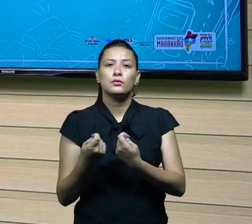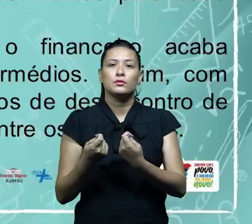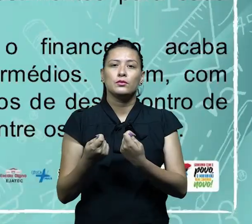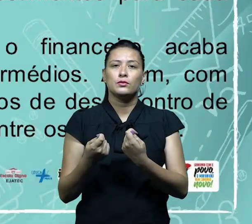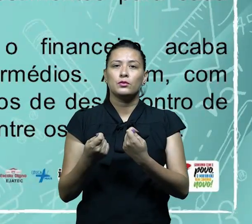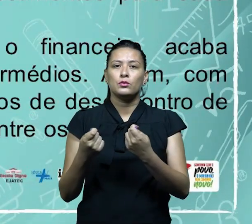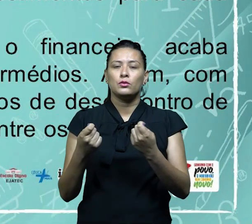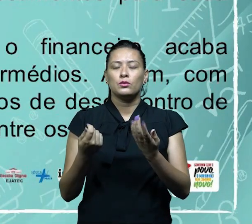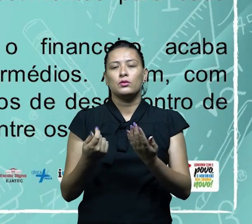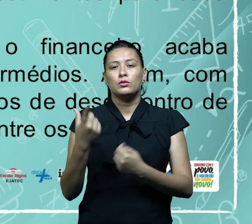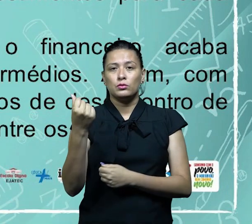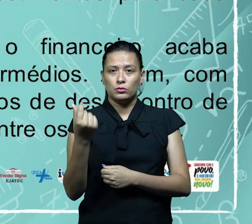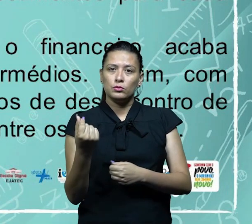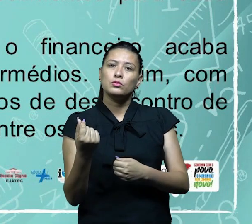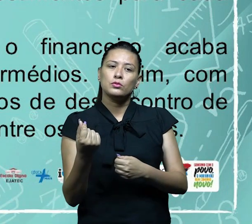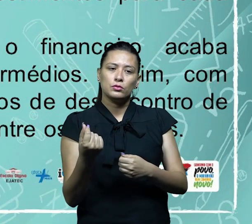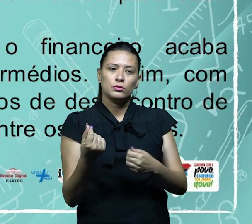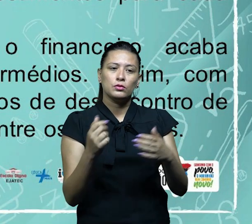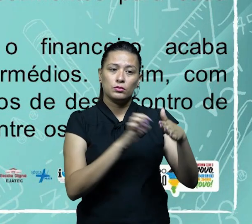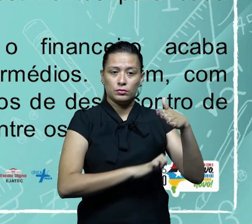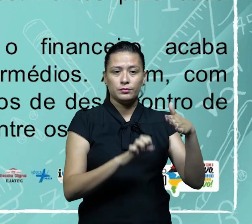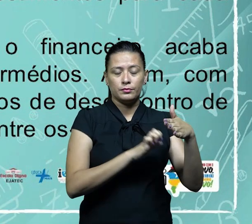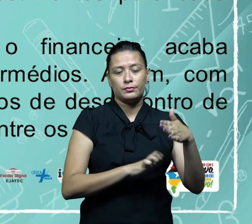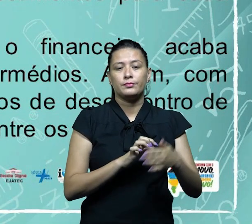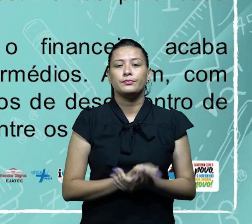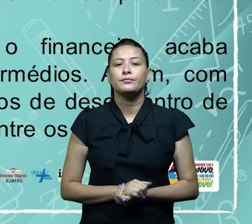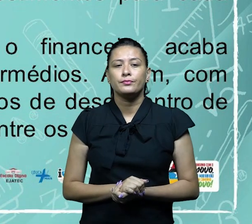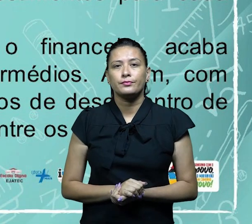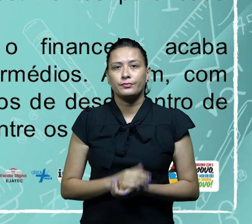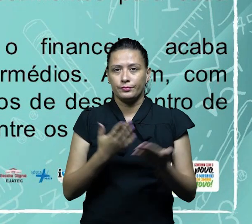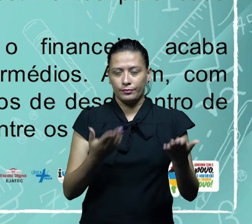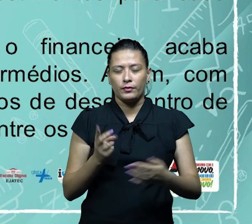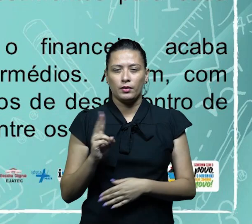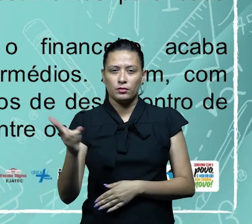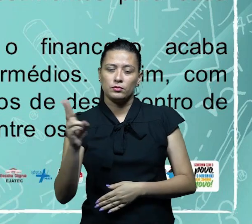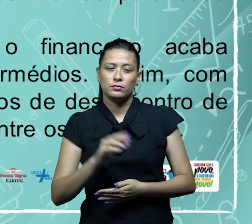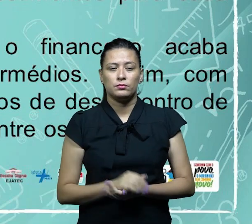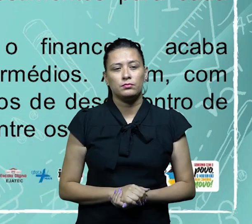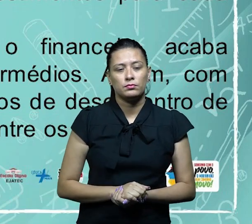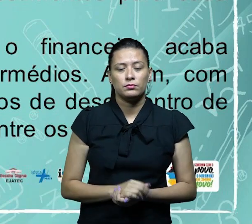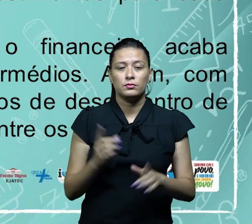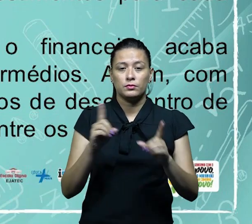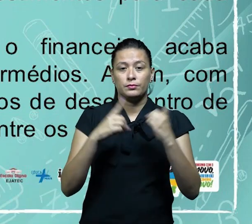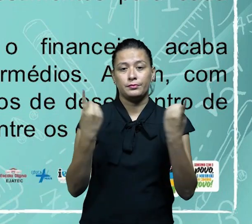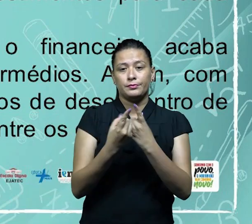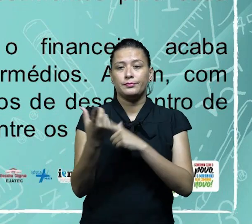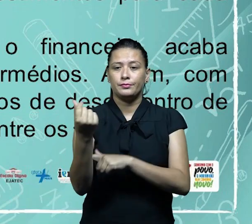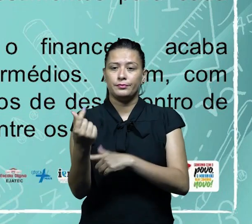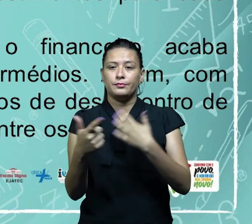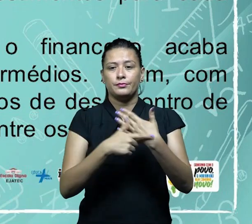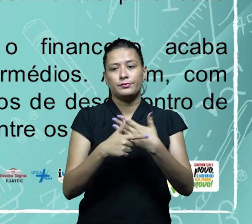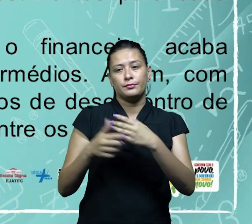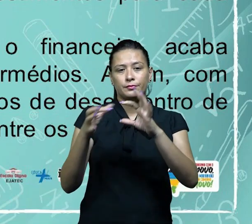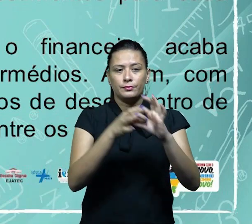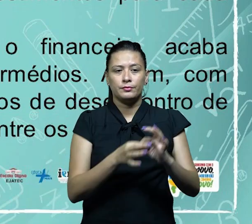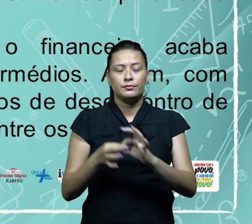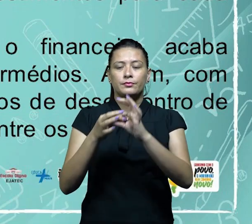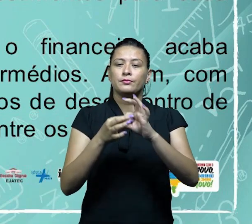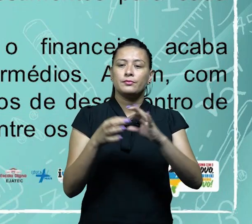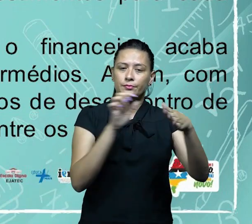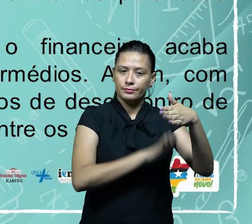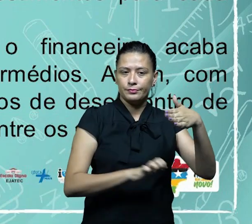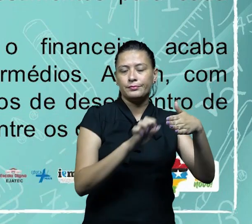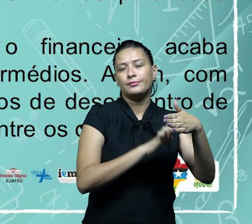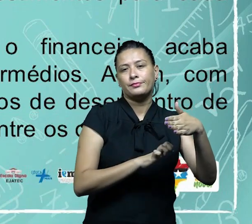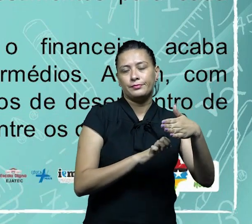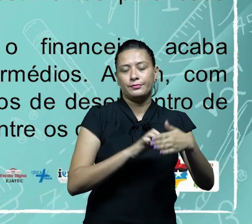departamento financeiro das empresas, ok? Dando continuidade, pessoal, o departamento financeiro funciona como um elo dentro